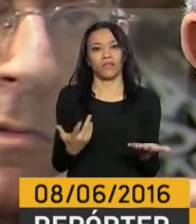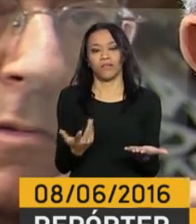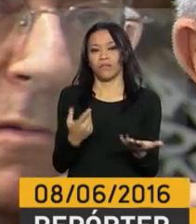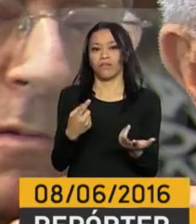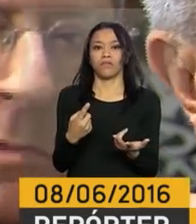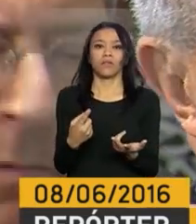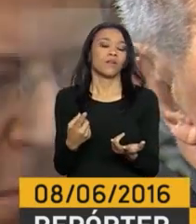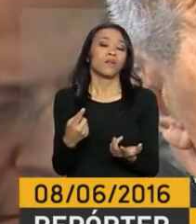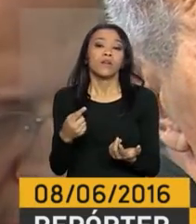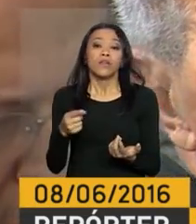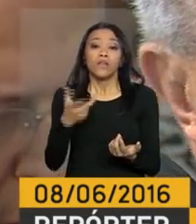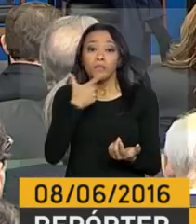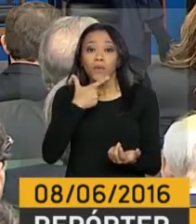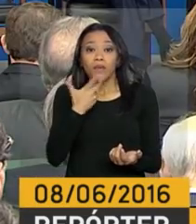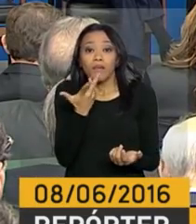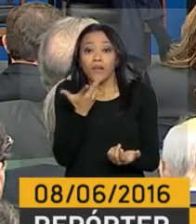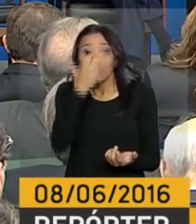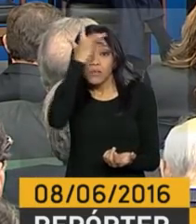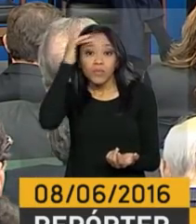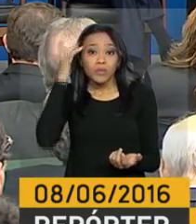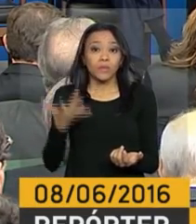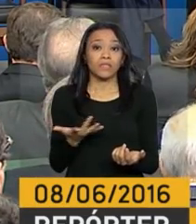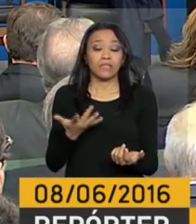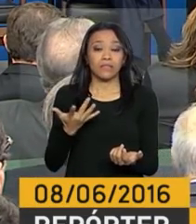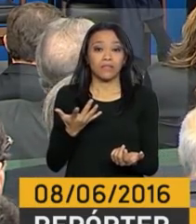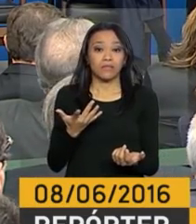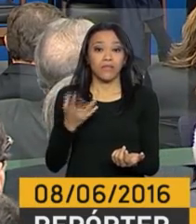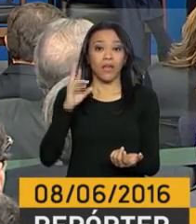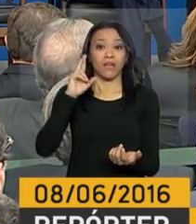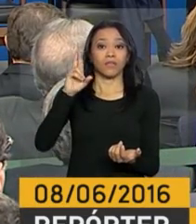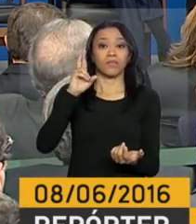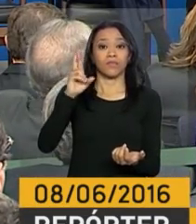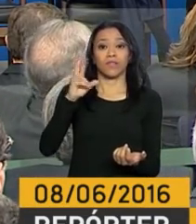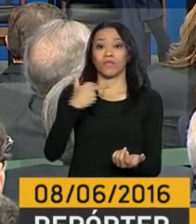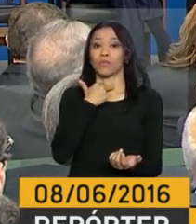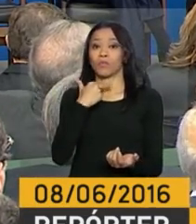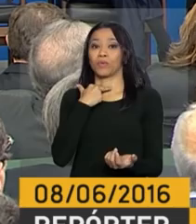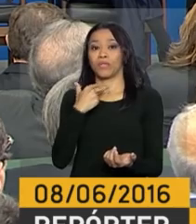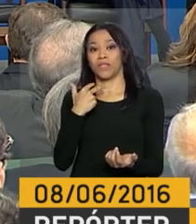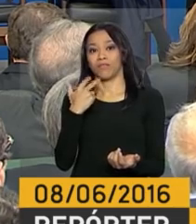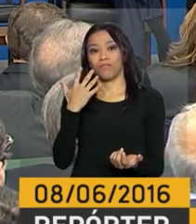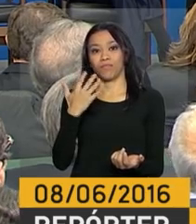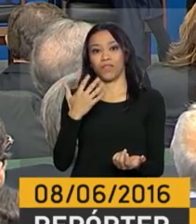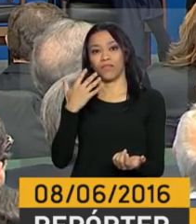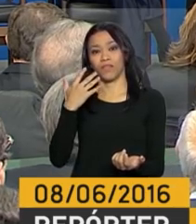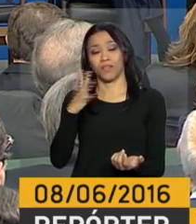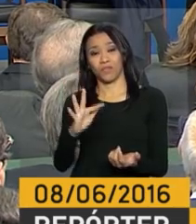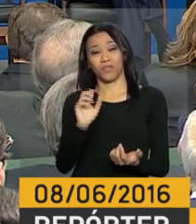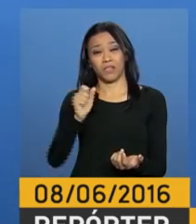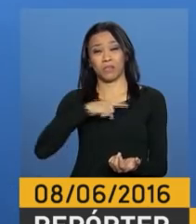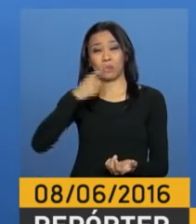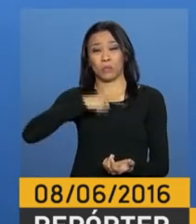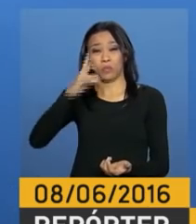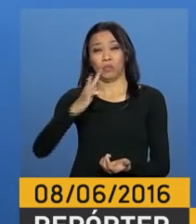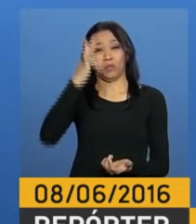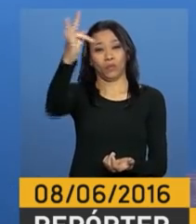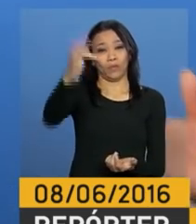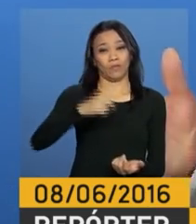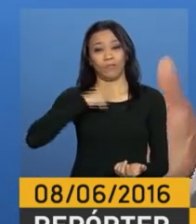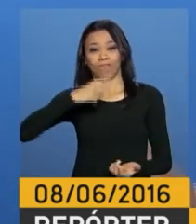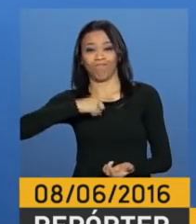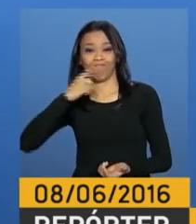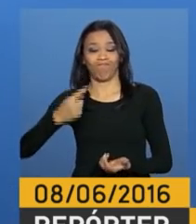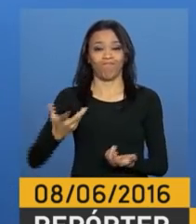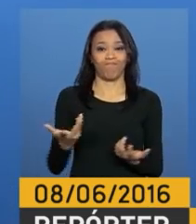eh eh responsáveis eh não poderão estar aqui amanhã então eu creio que eh